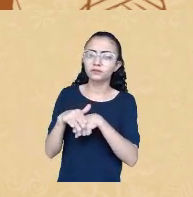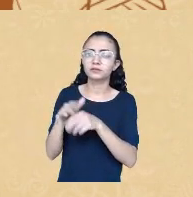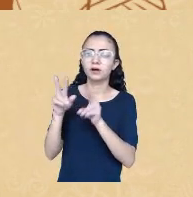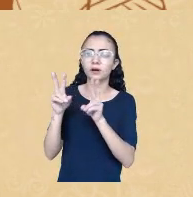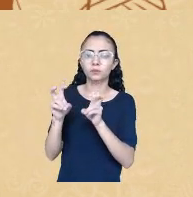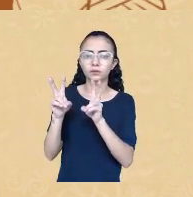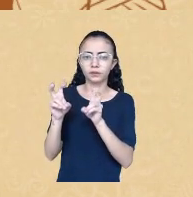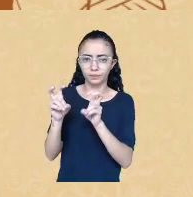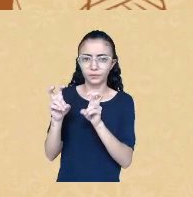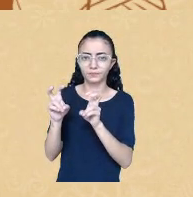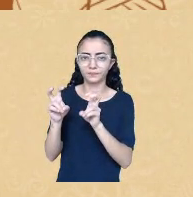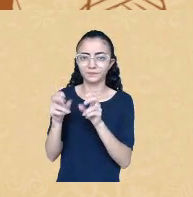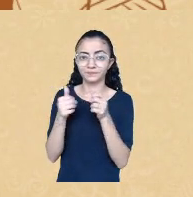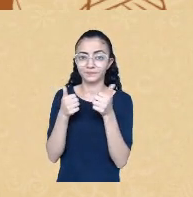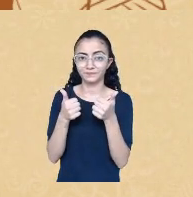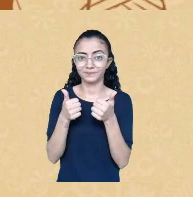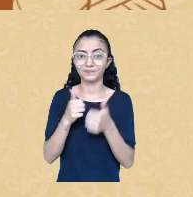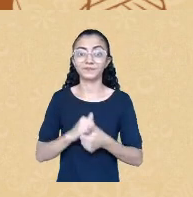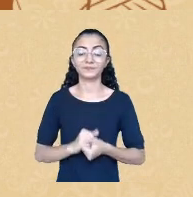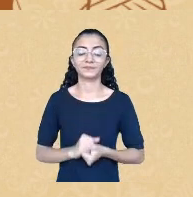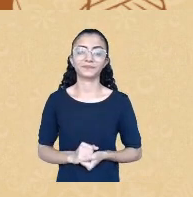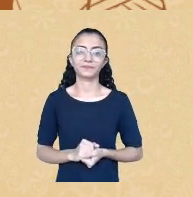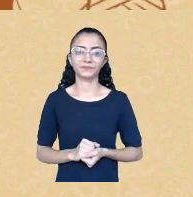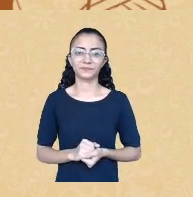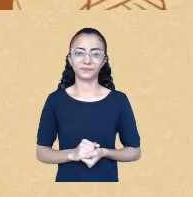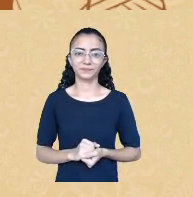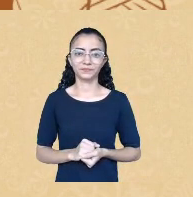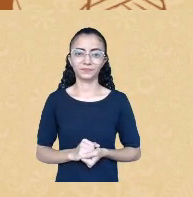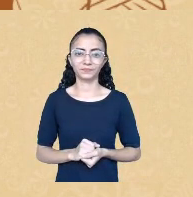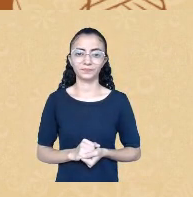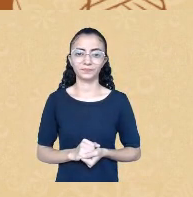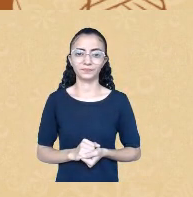tema em questão. Então,